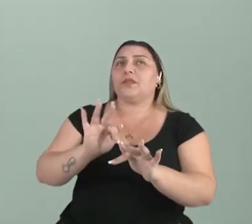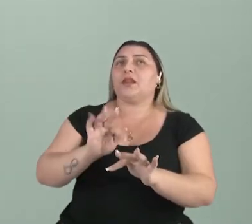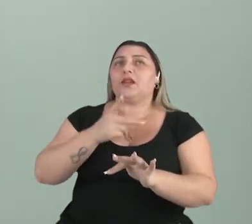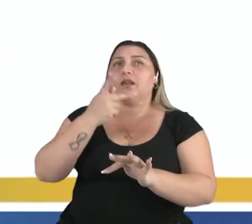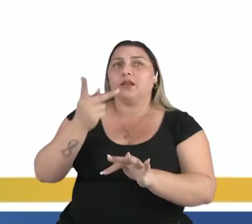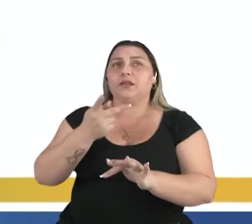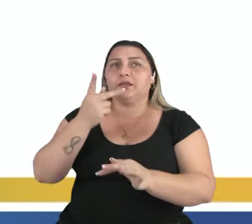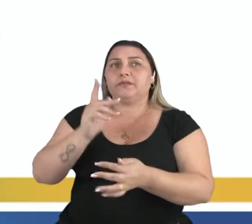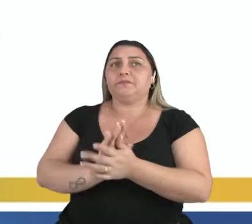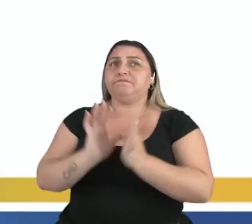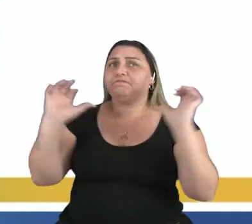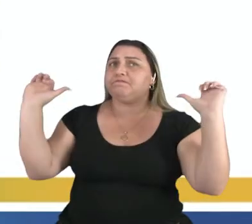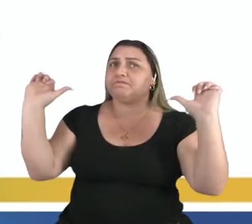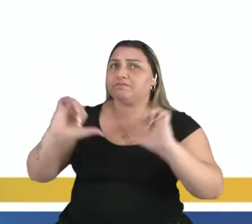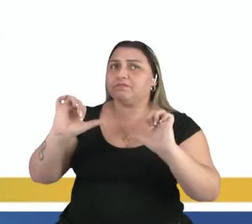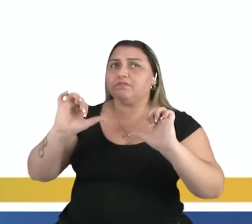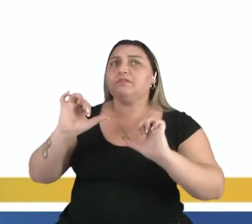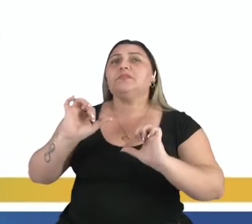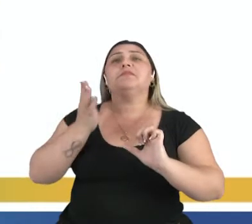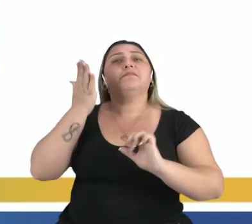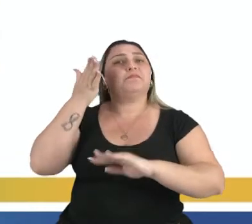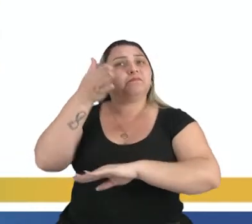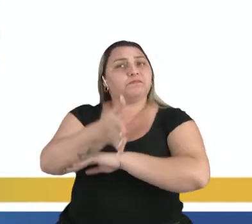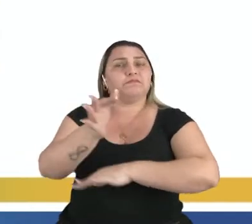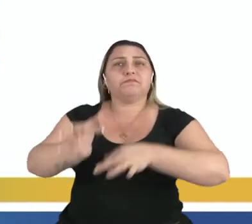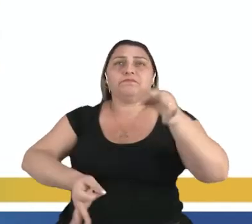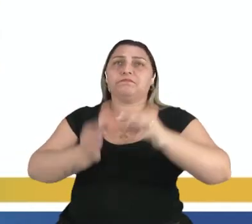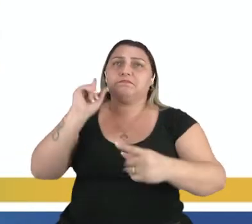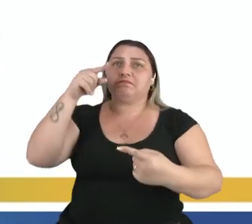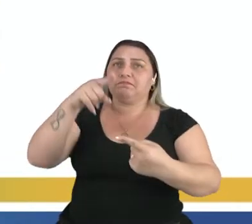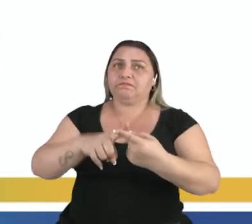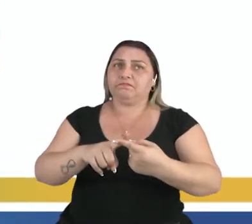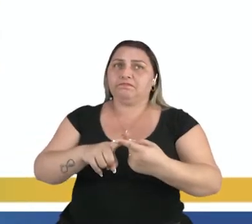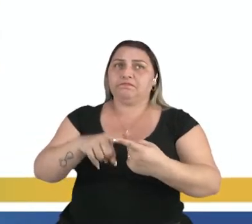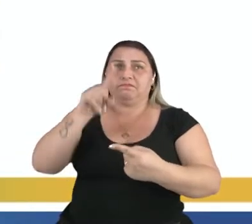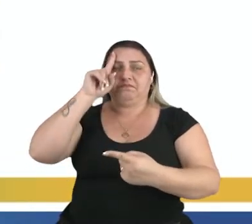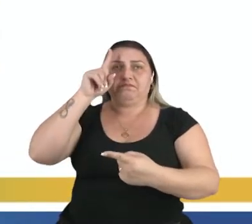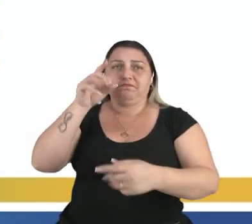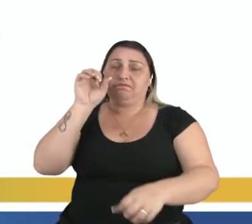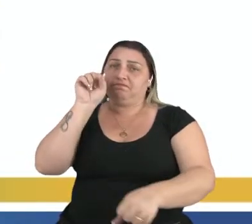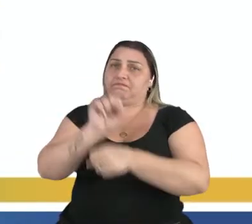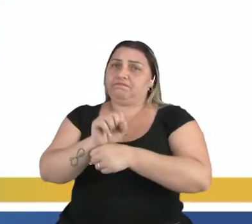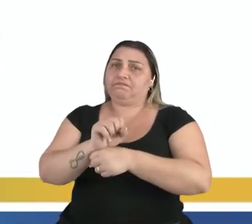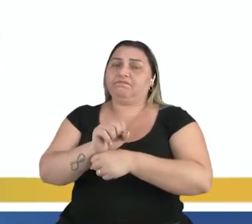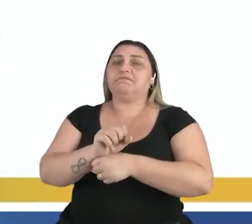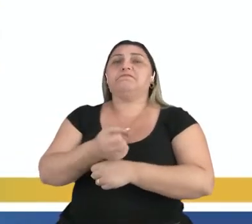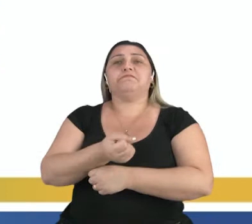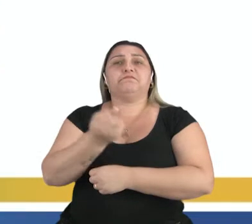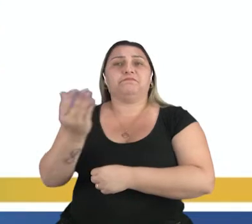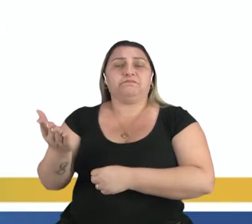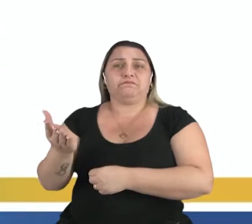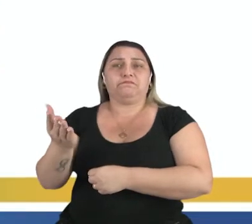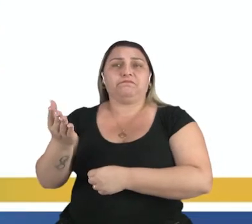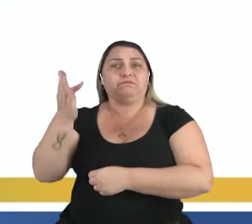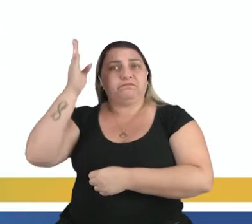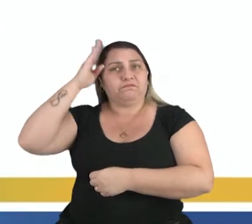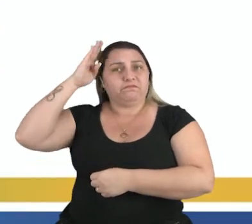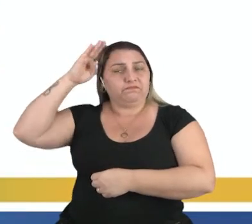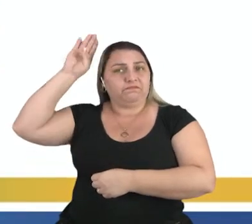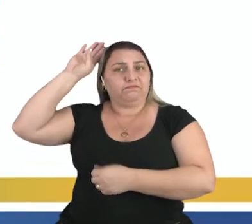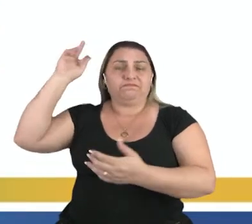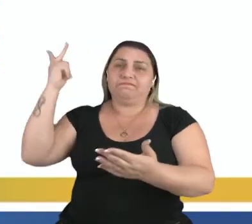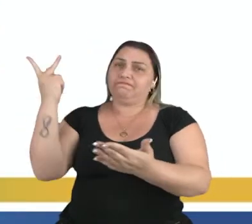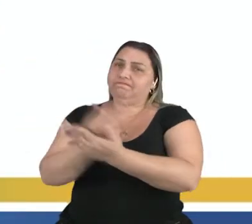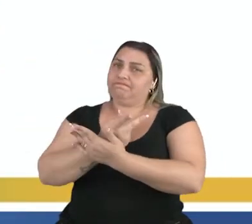ele diz: pior, disse que iria à justiça com o objetivo de mandar. E aí ele continua: sua tese furada é que